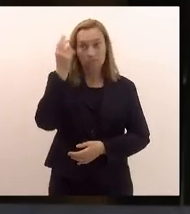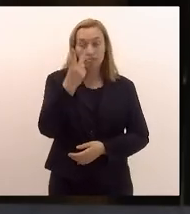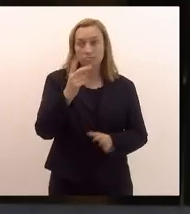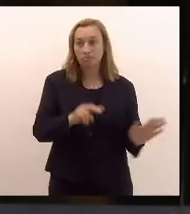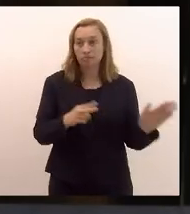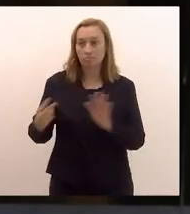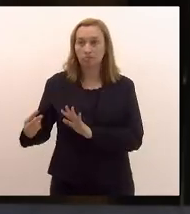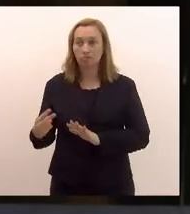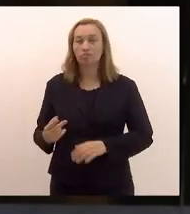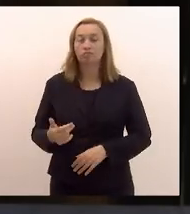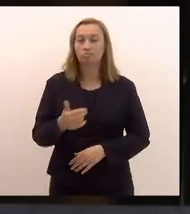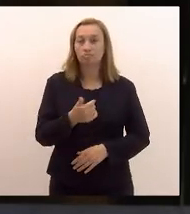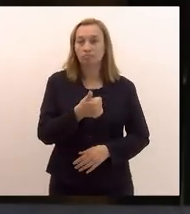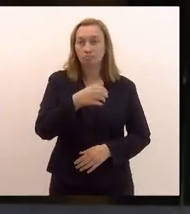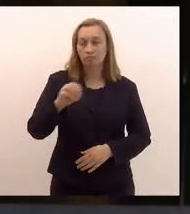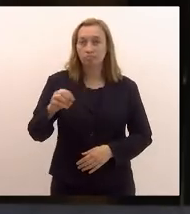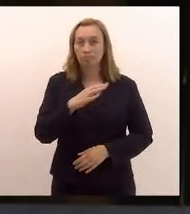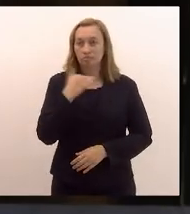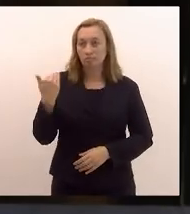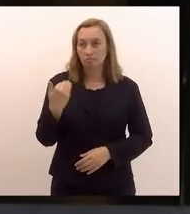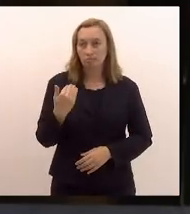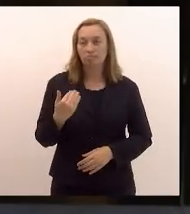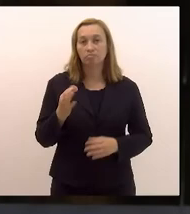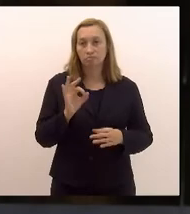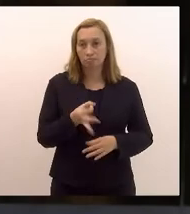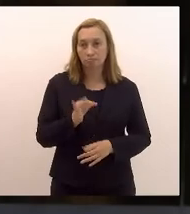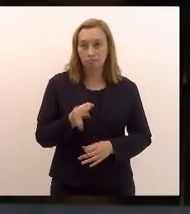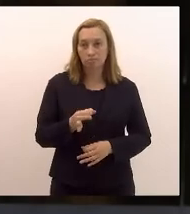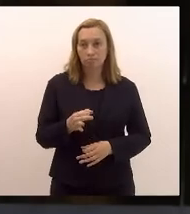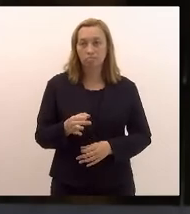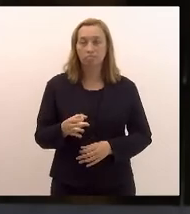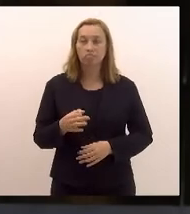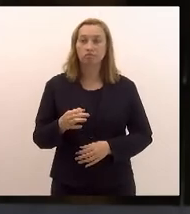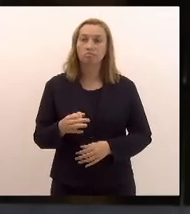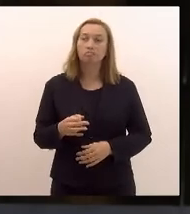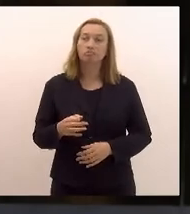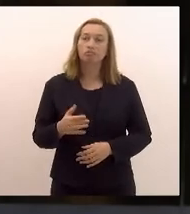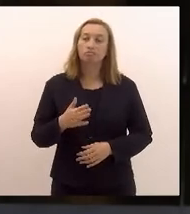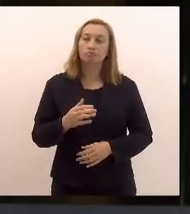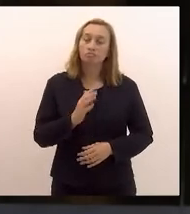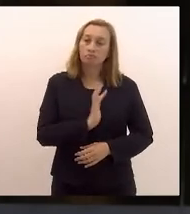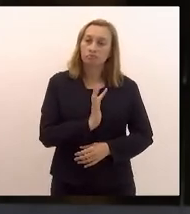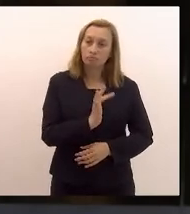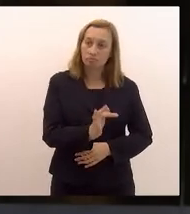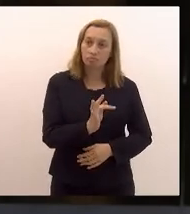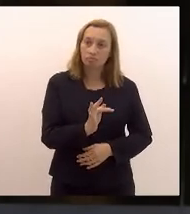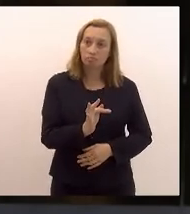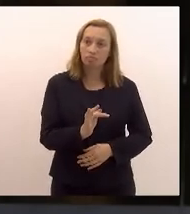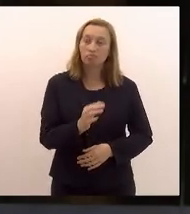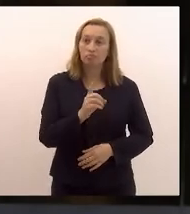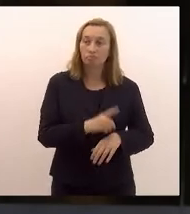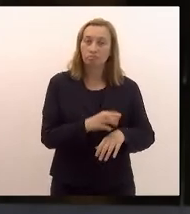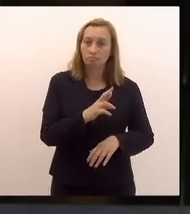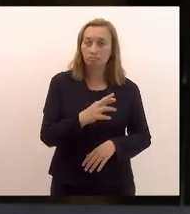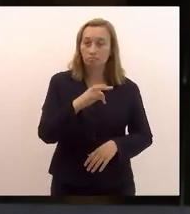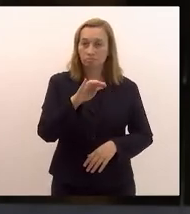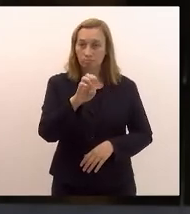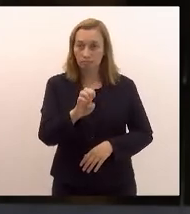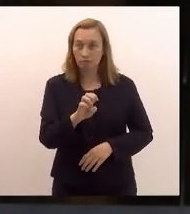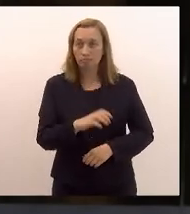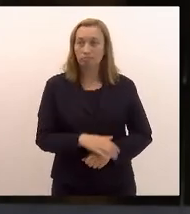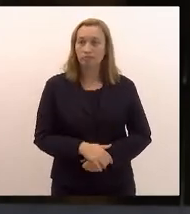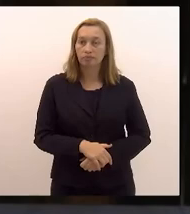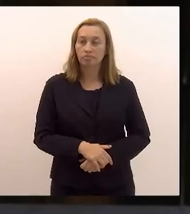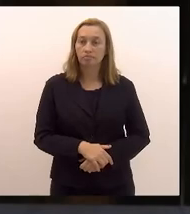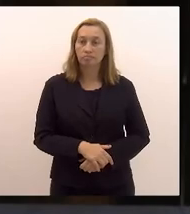semanas mais de 100 homicídio mas teríamos seguramente da minha região e o ato que a baixada fluminense Dr Guilherme